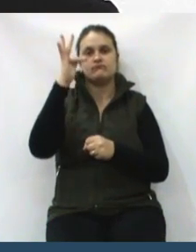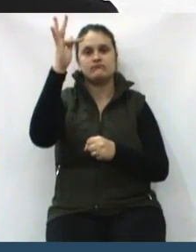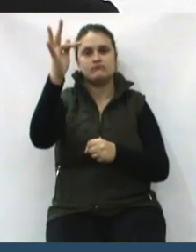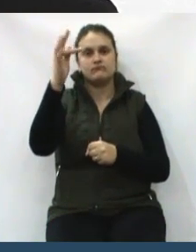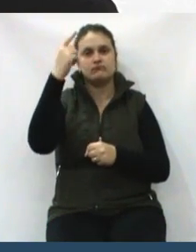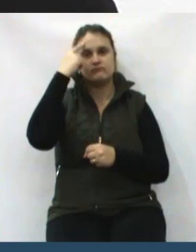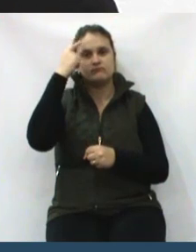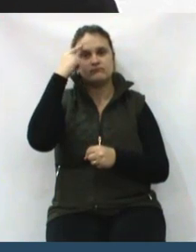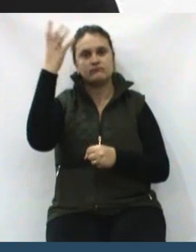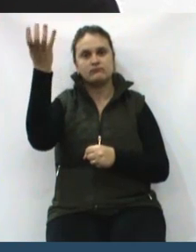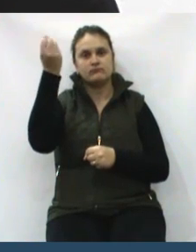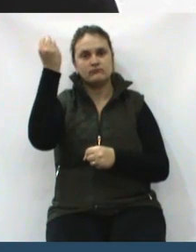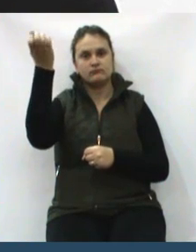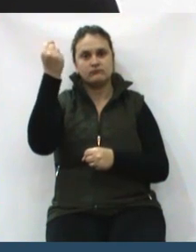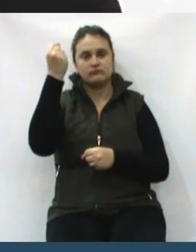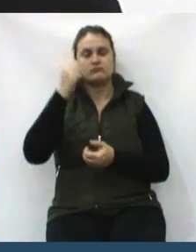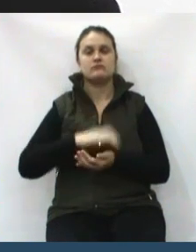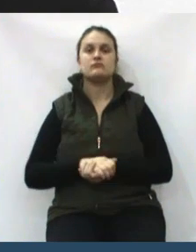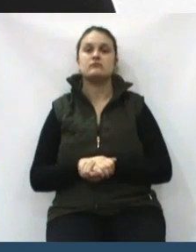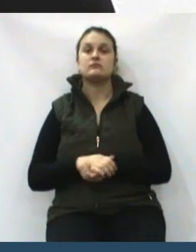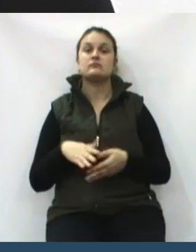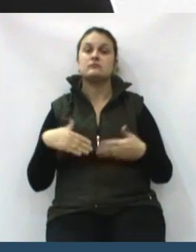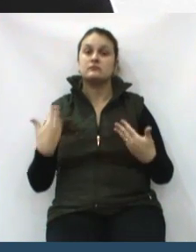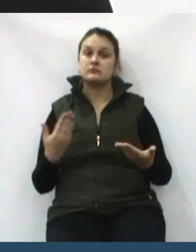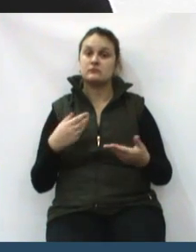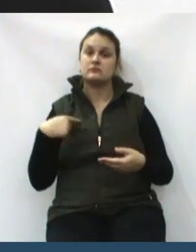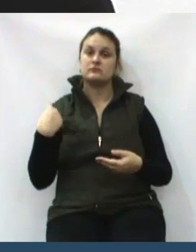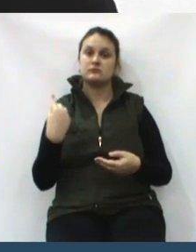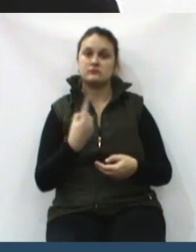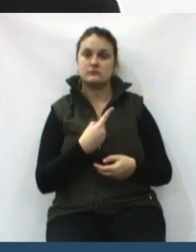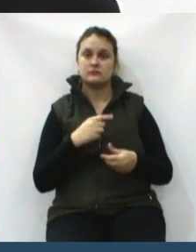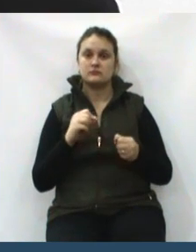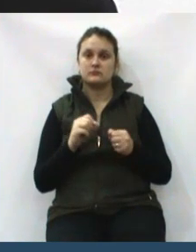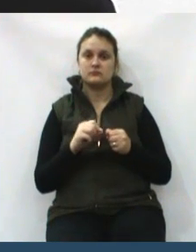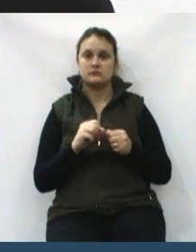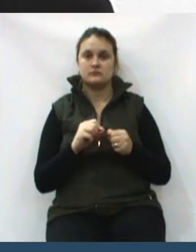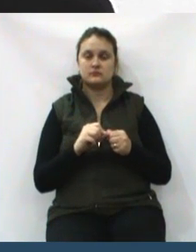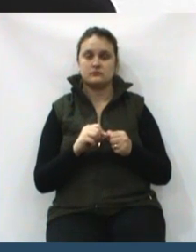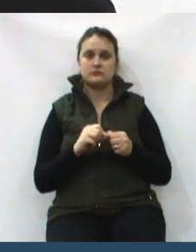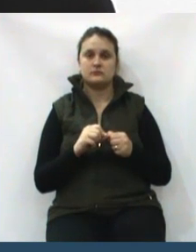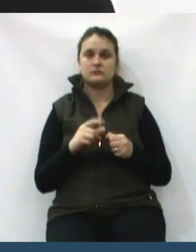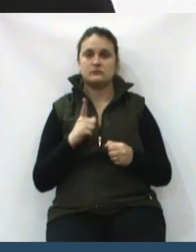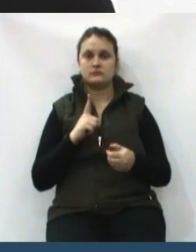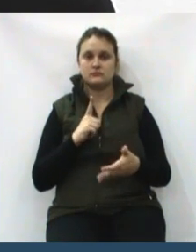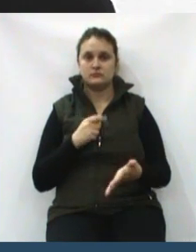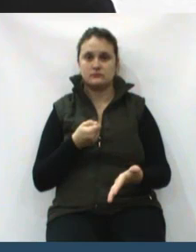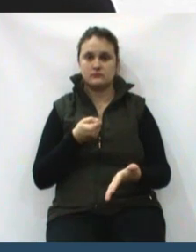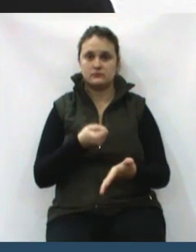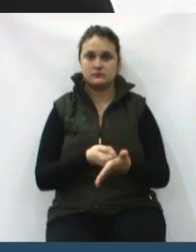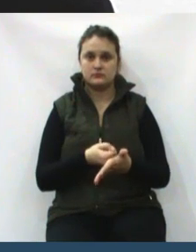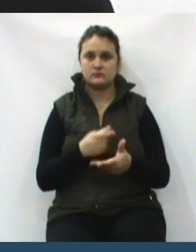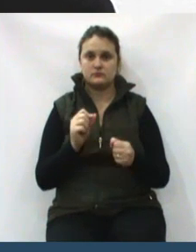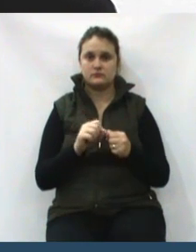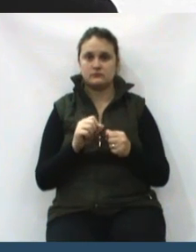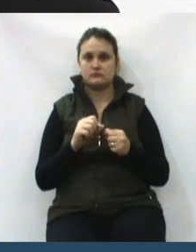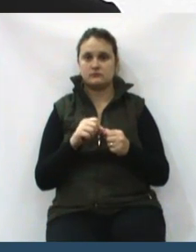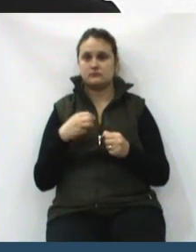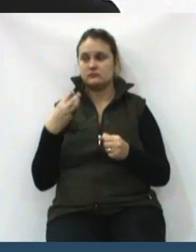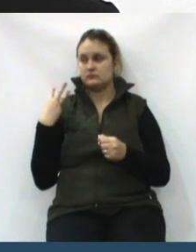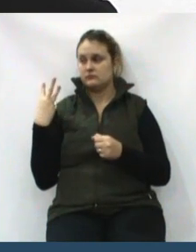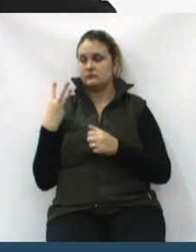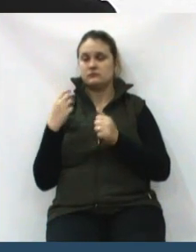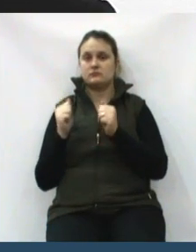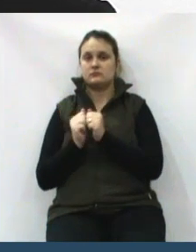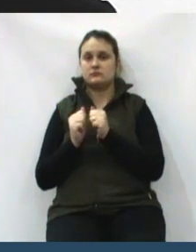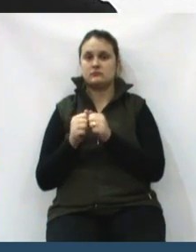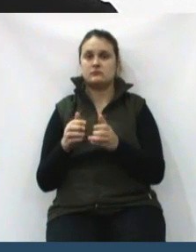e não só em 4 ou 8 anos. Por isso que nós temos que fazer, temos a obrigação de fazer, nós três em conjunto,